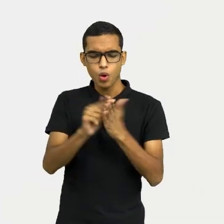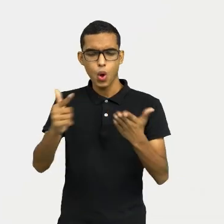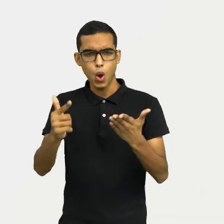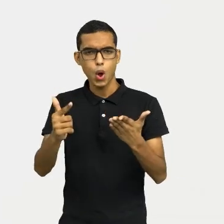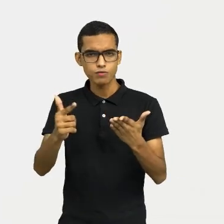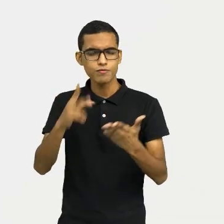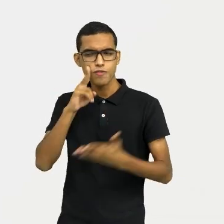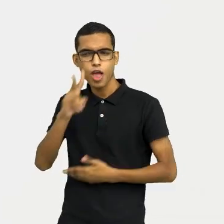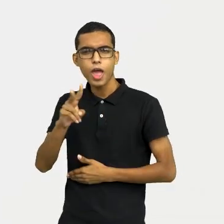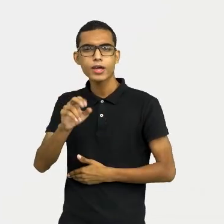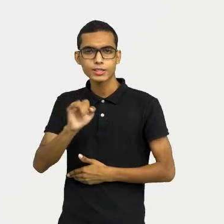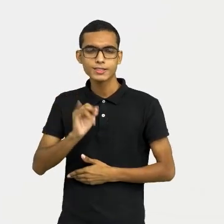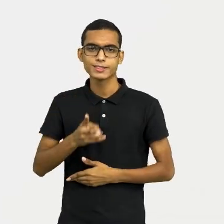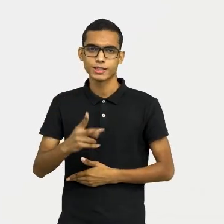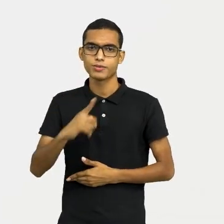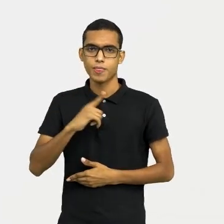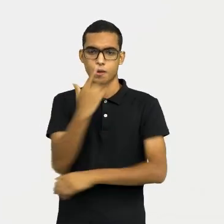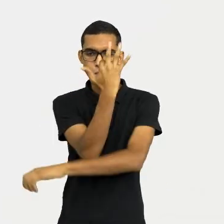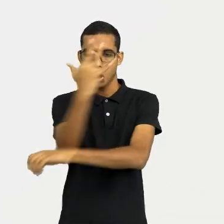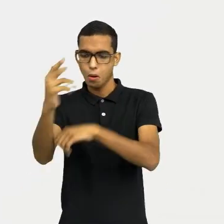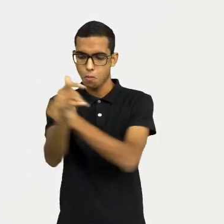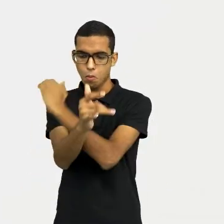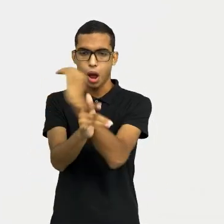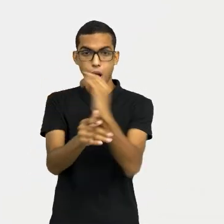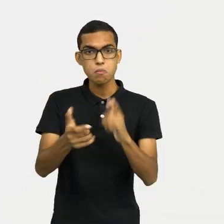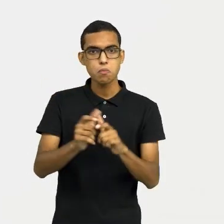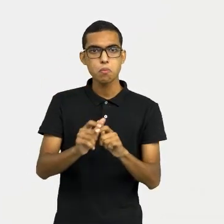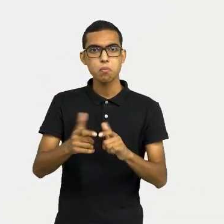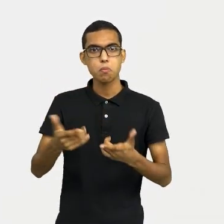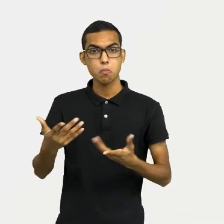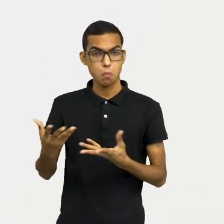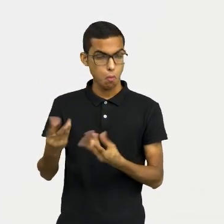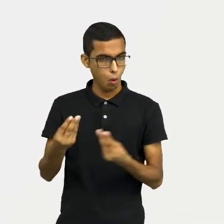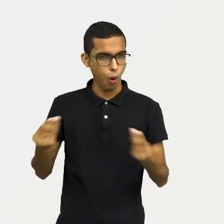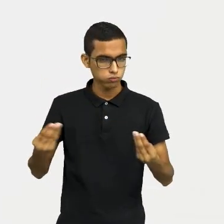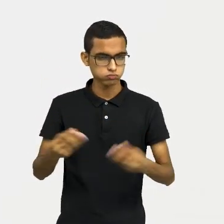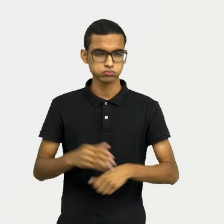o inverso, não é isso? Vamos então aqui para